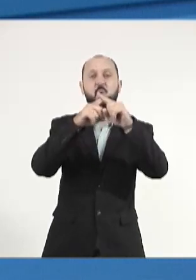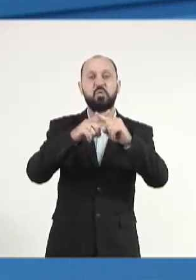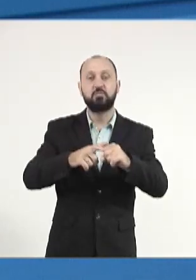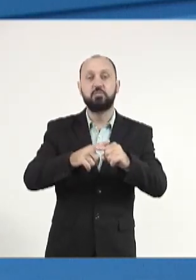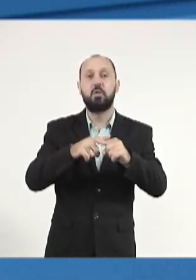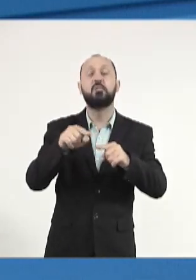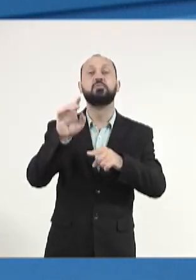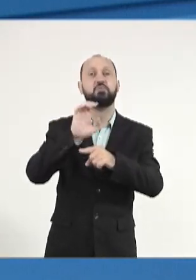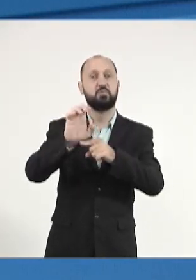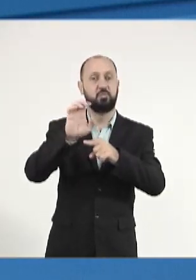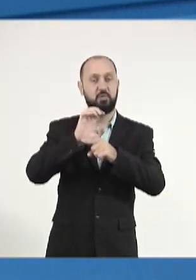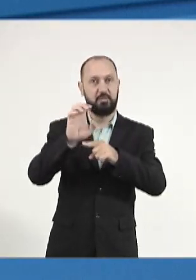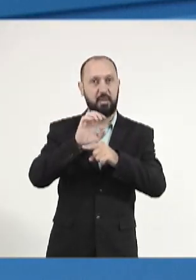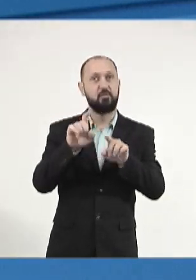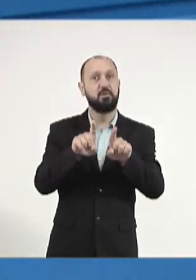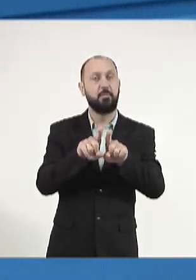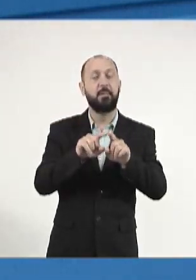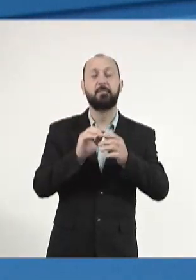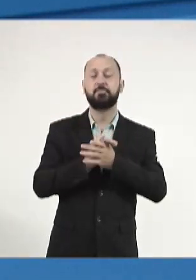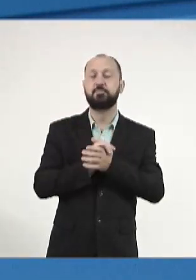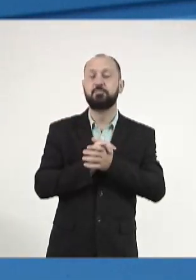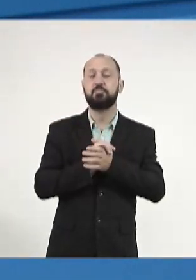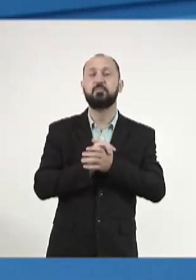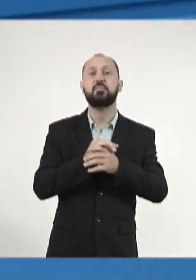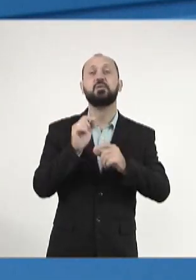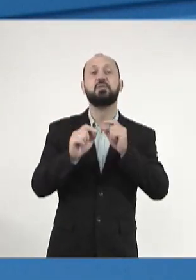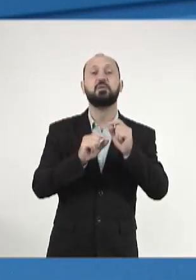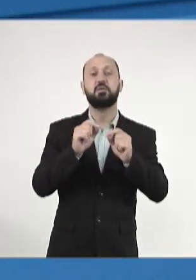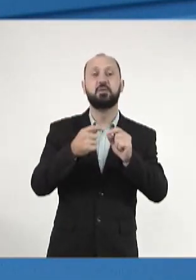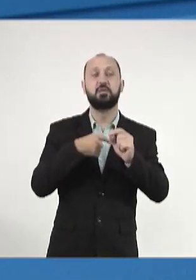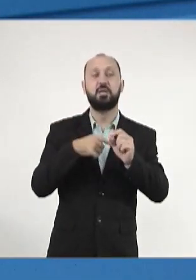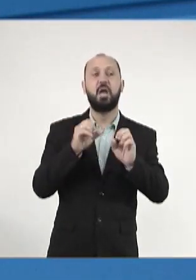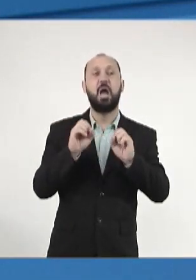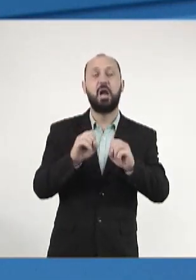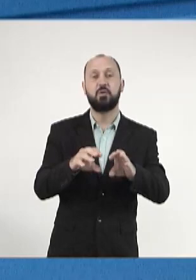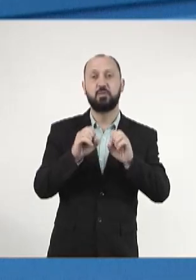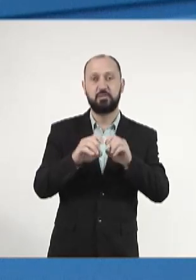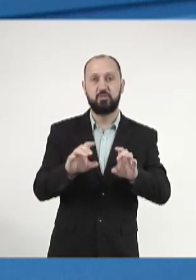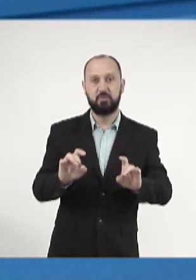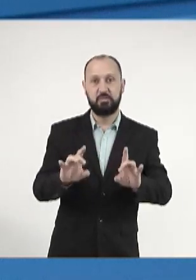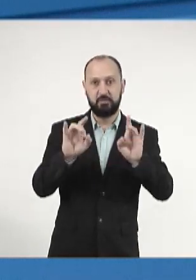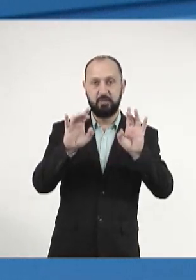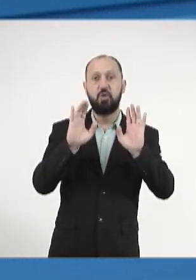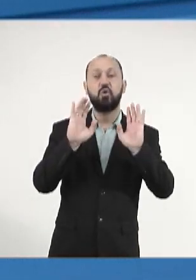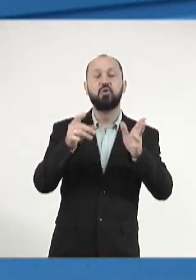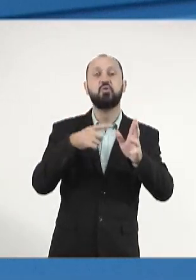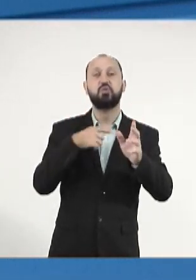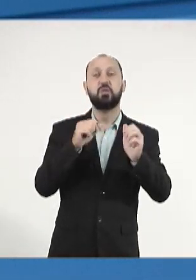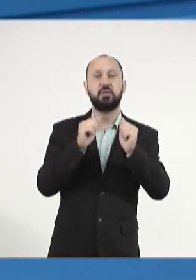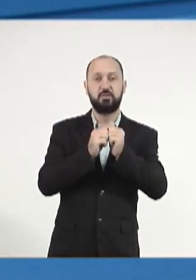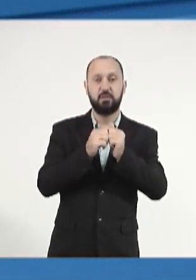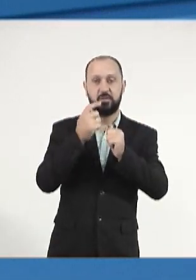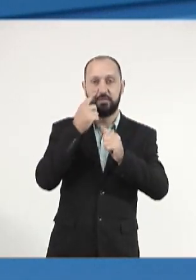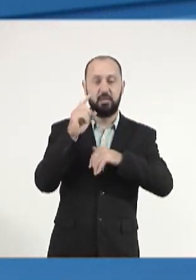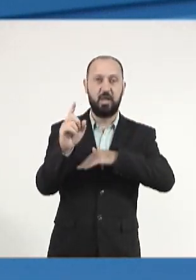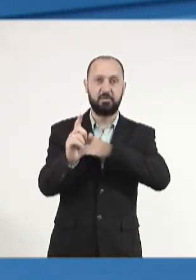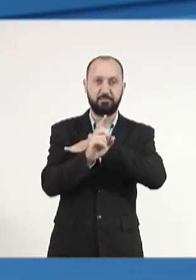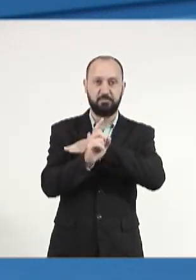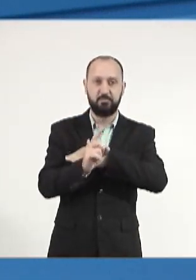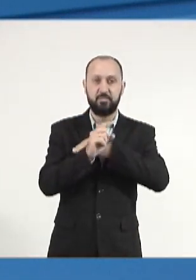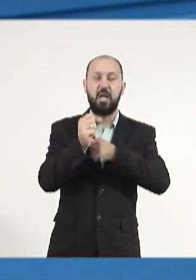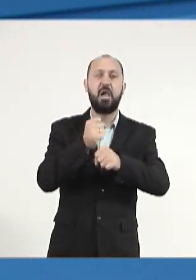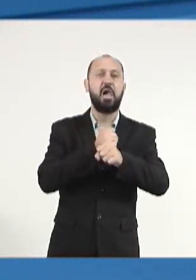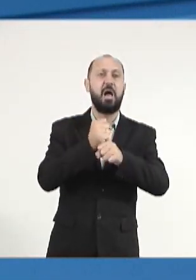público também no Estado, na rede estadual, uma vez que a educação especial ela já vem sendo atendida